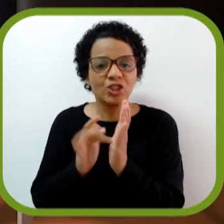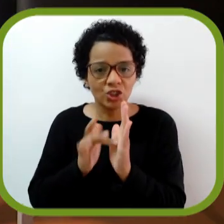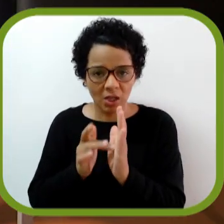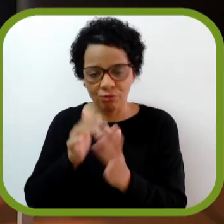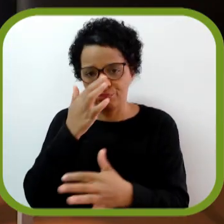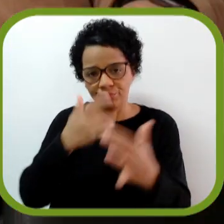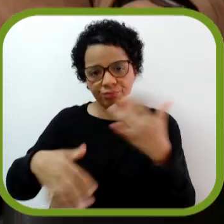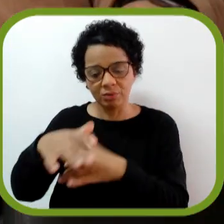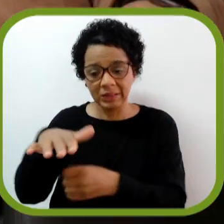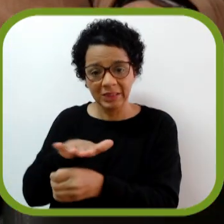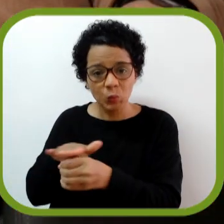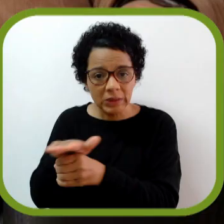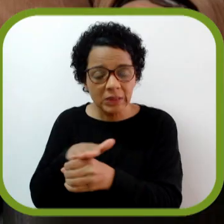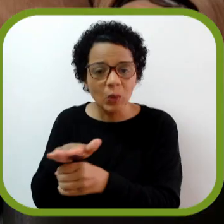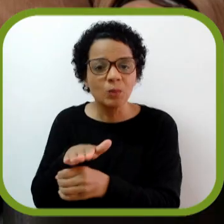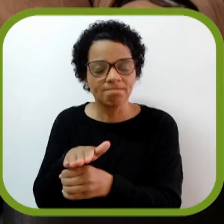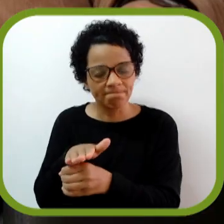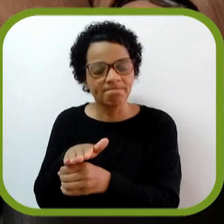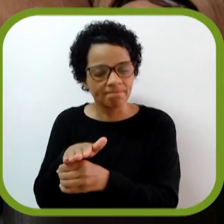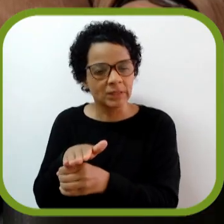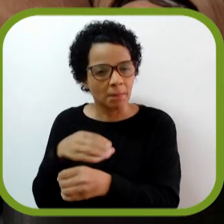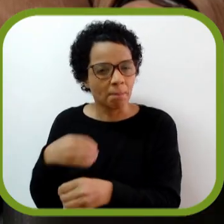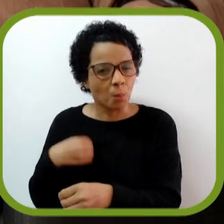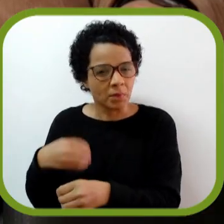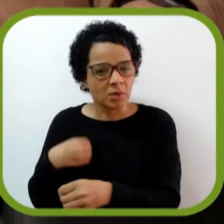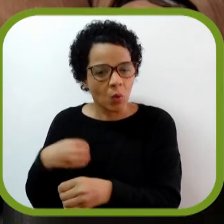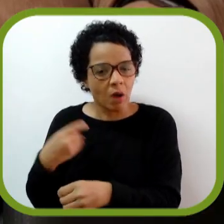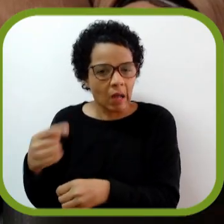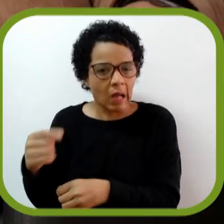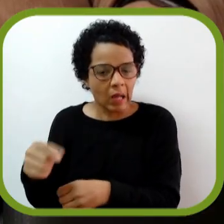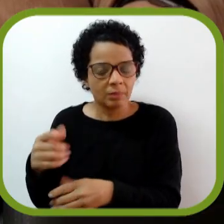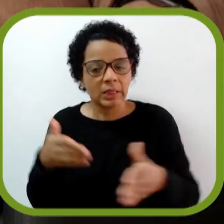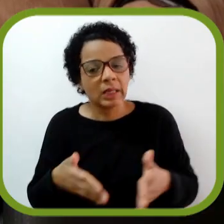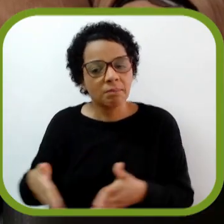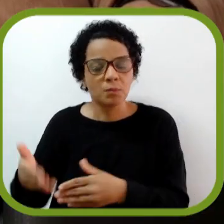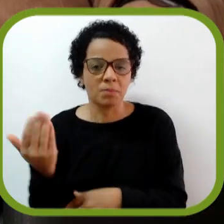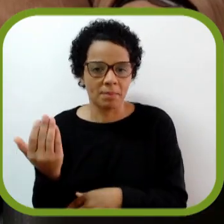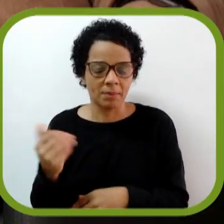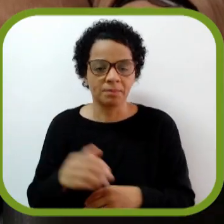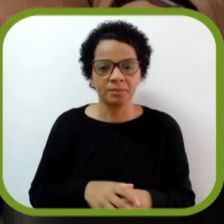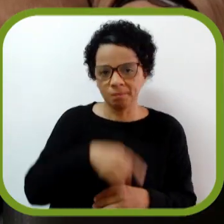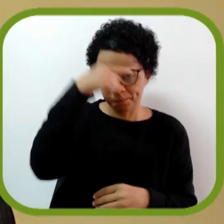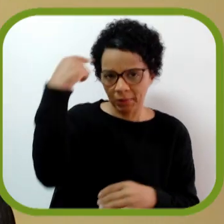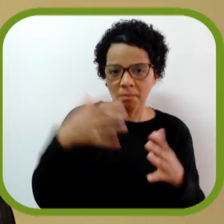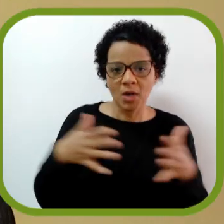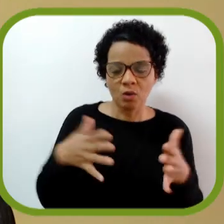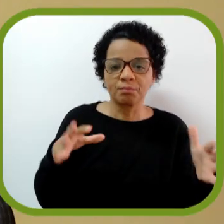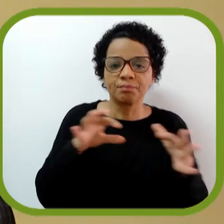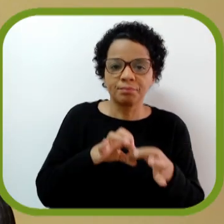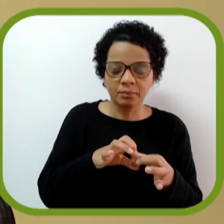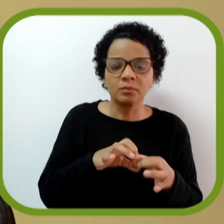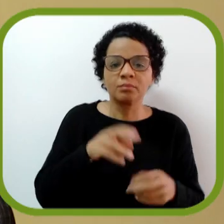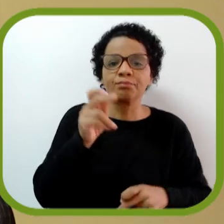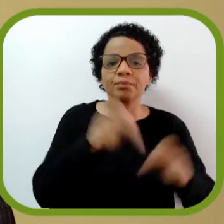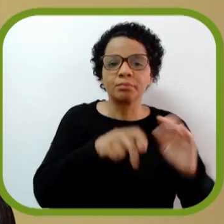dos engenheiros civis, que a situação inspira bastante preocupação e que há ainda um longo caminho a percorrer. Quais são as maiores dificuldades no